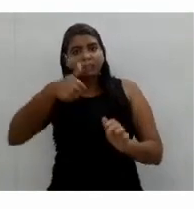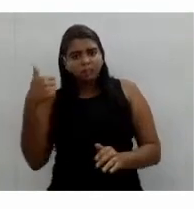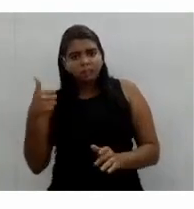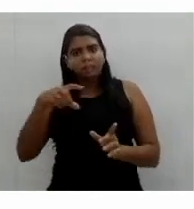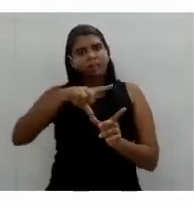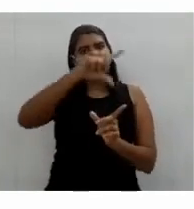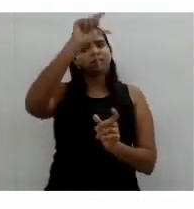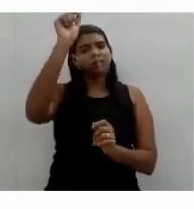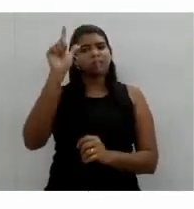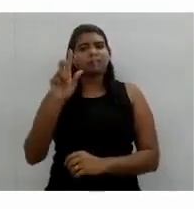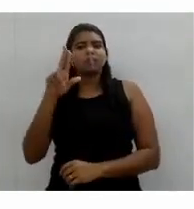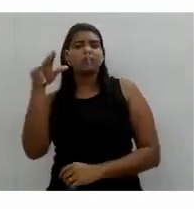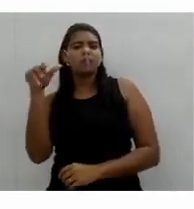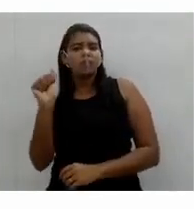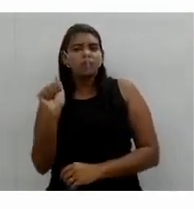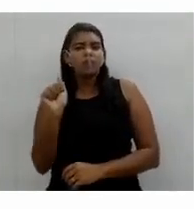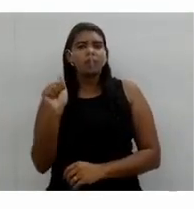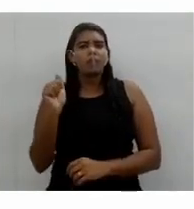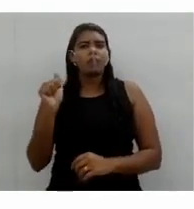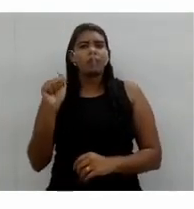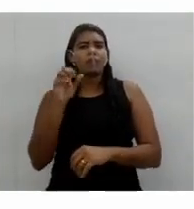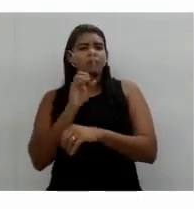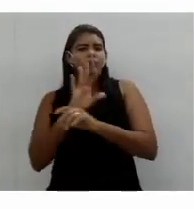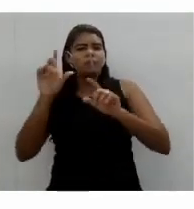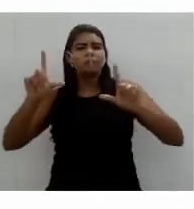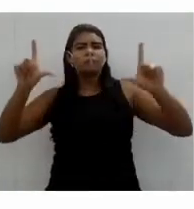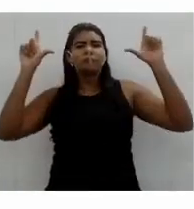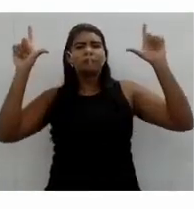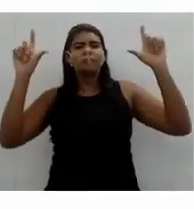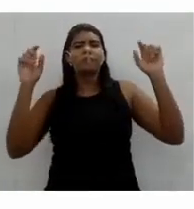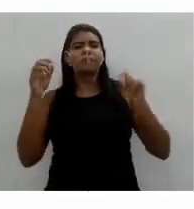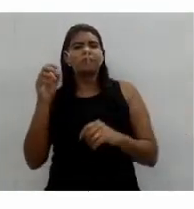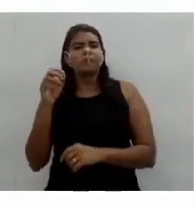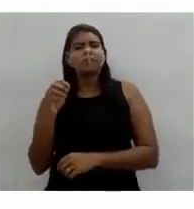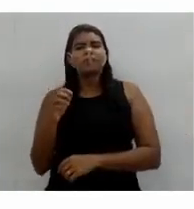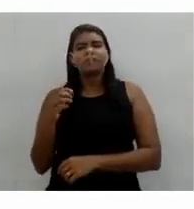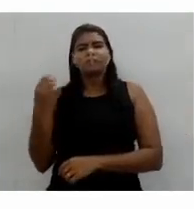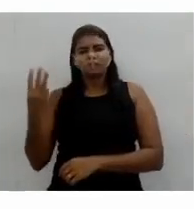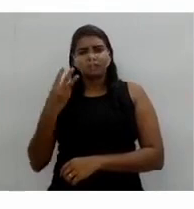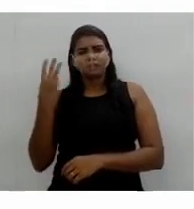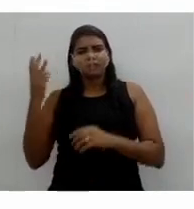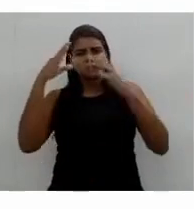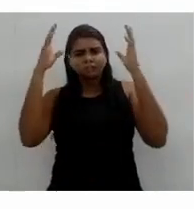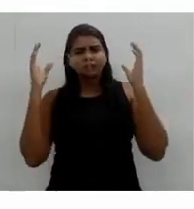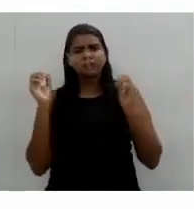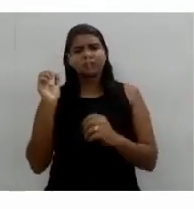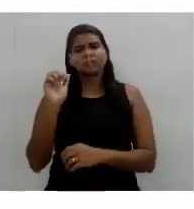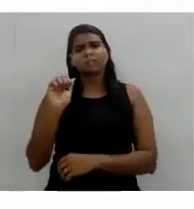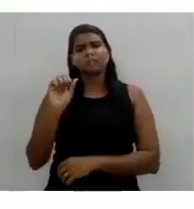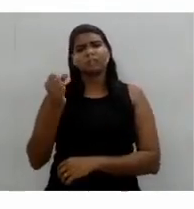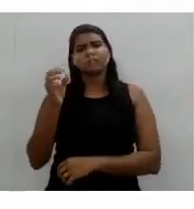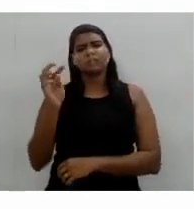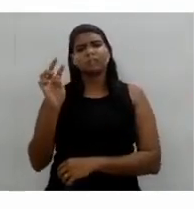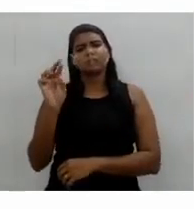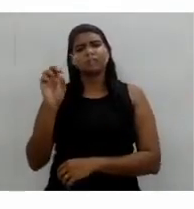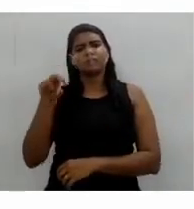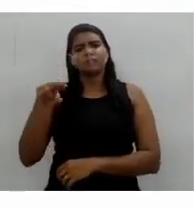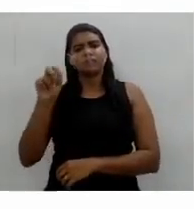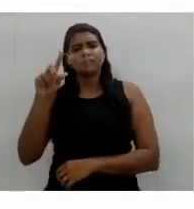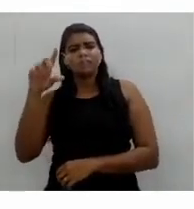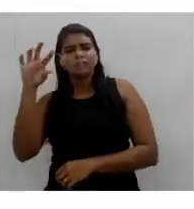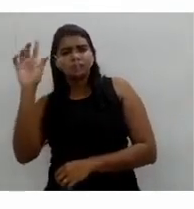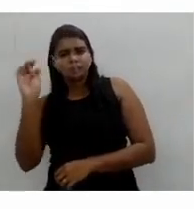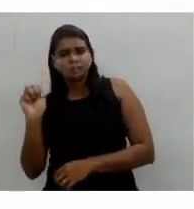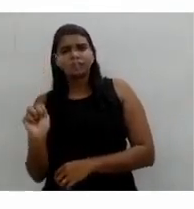vez na Lua. E na imagem aí vocês têm os 3 astronautas que participaram dessa missão, né? Então temos aí